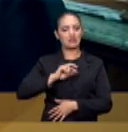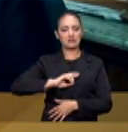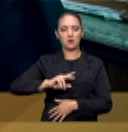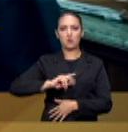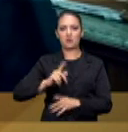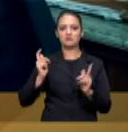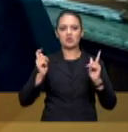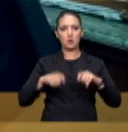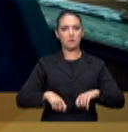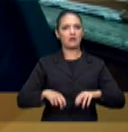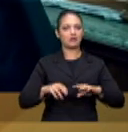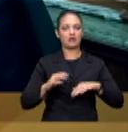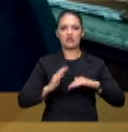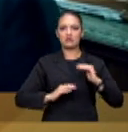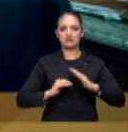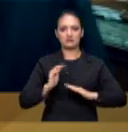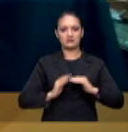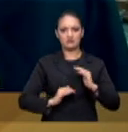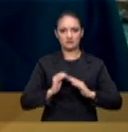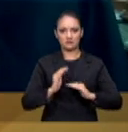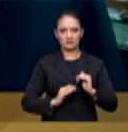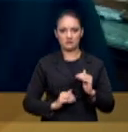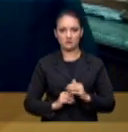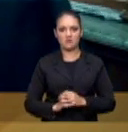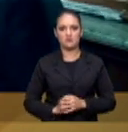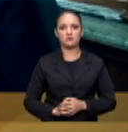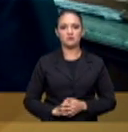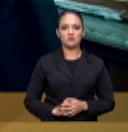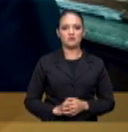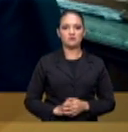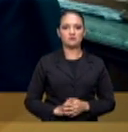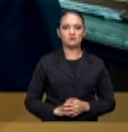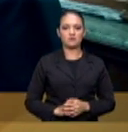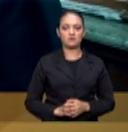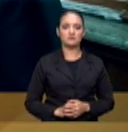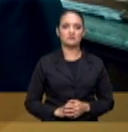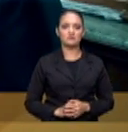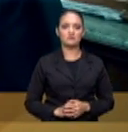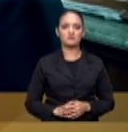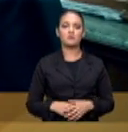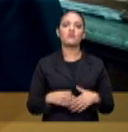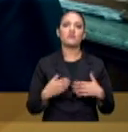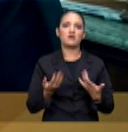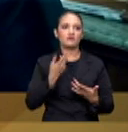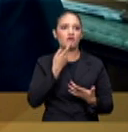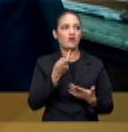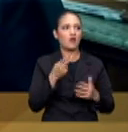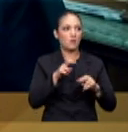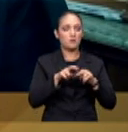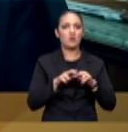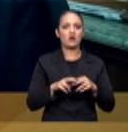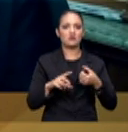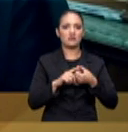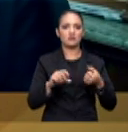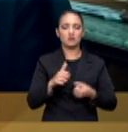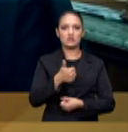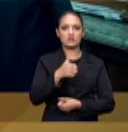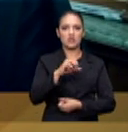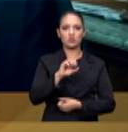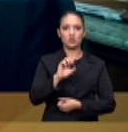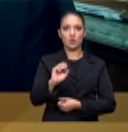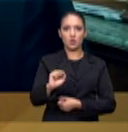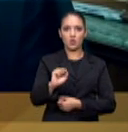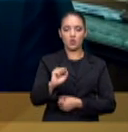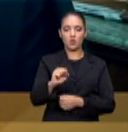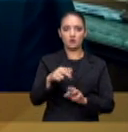o artigo mencionado pelo Dr. Paulo, ou seja, o artigo 108, inciso 1,